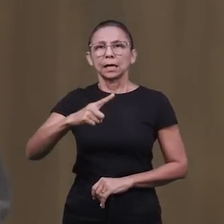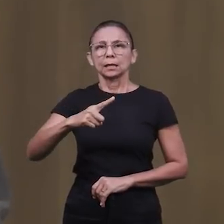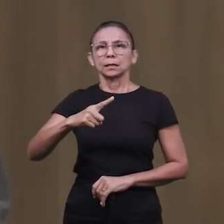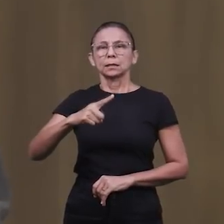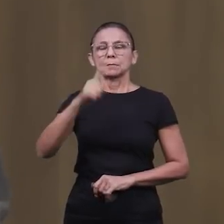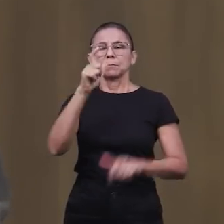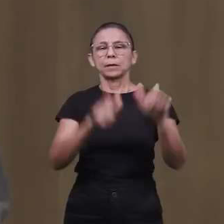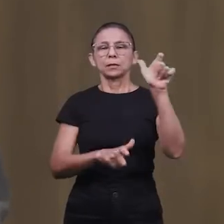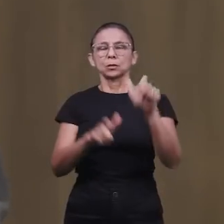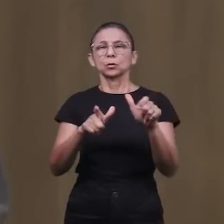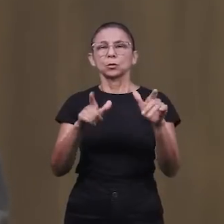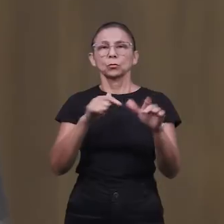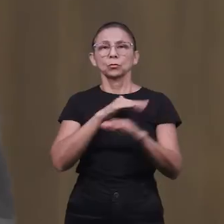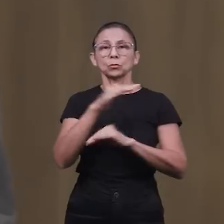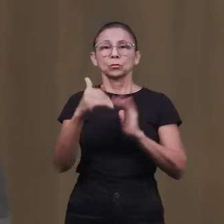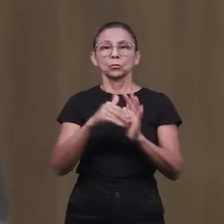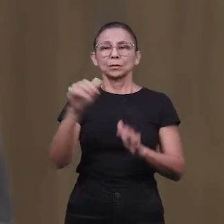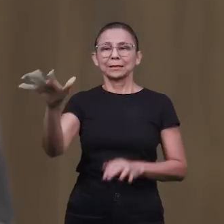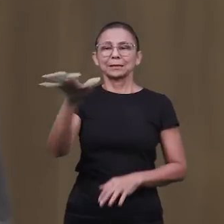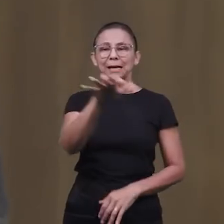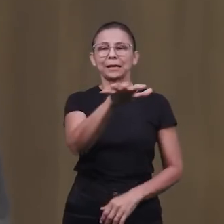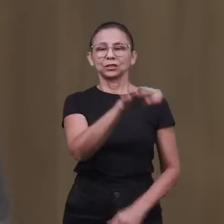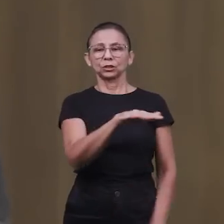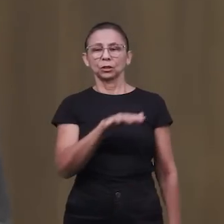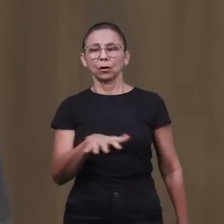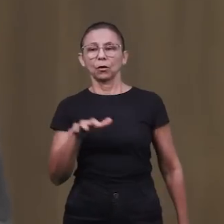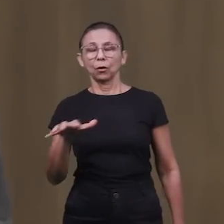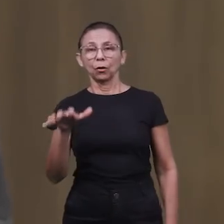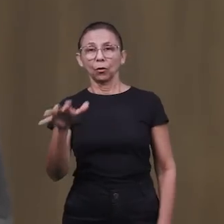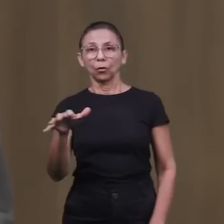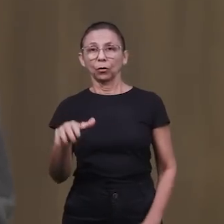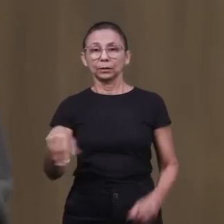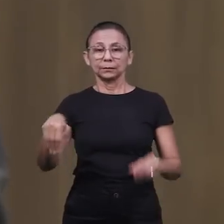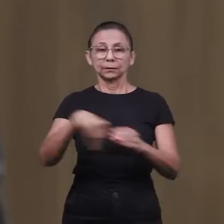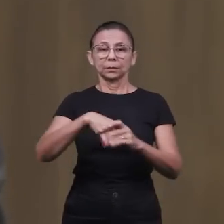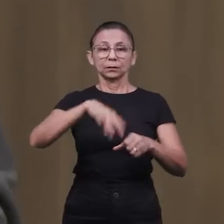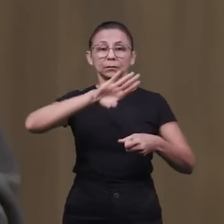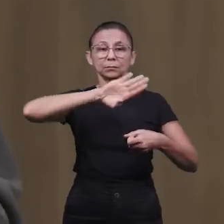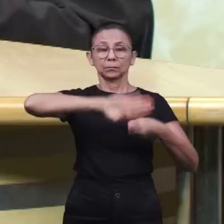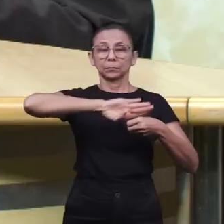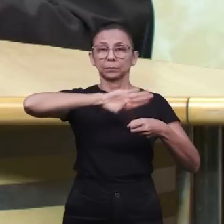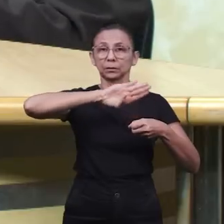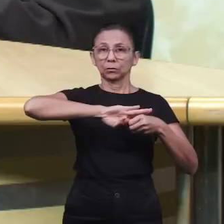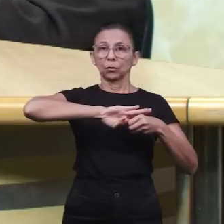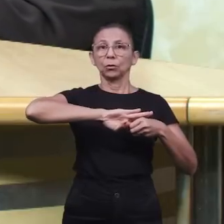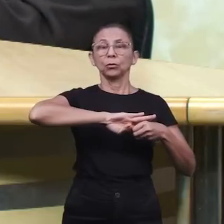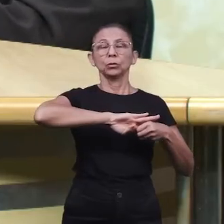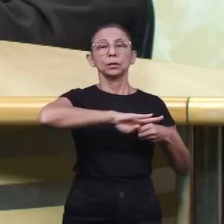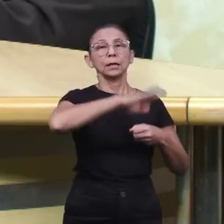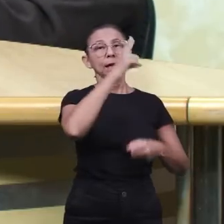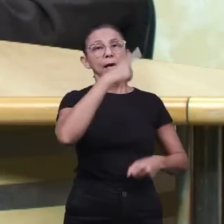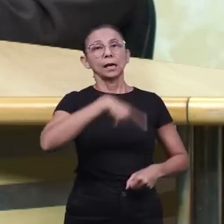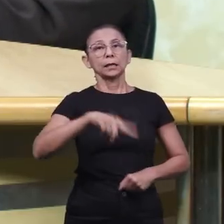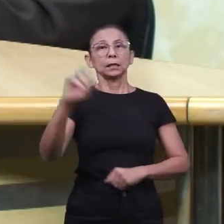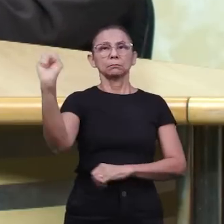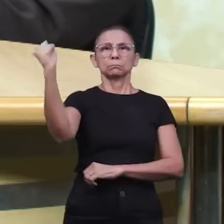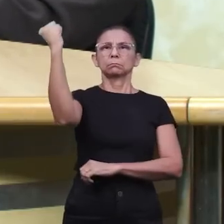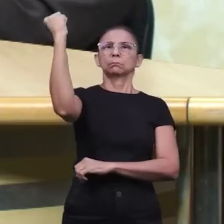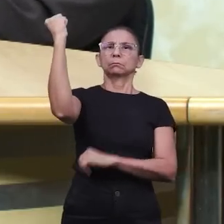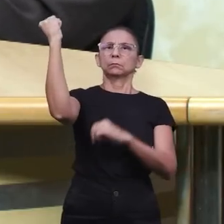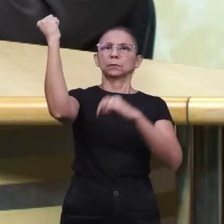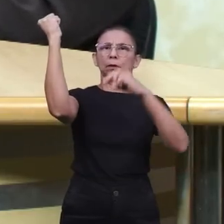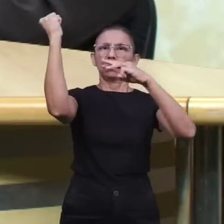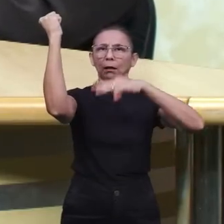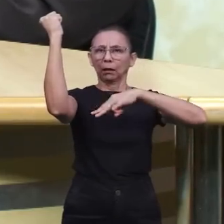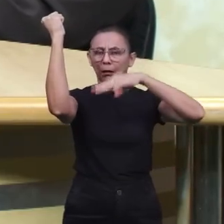de Babilônia. Então não era facultativo, era a ordem dele. E deveria adorar essa estátua.